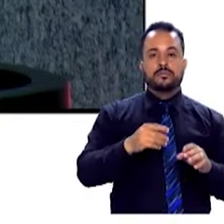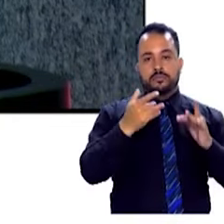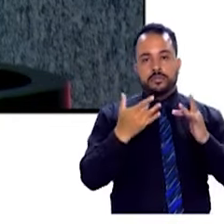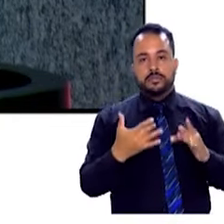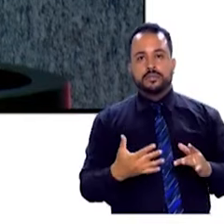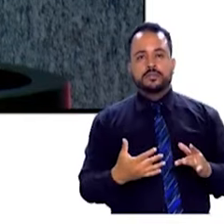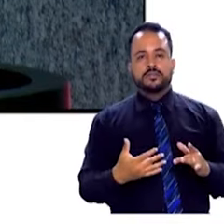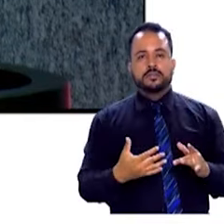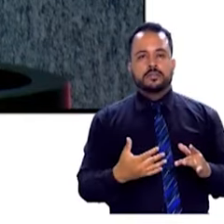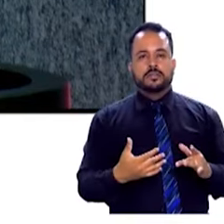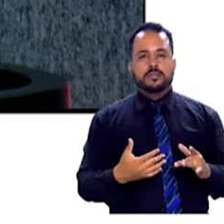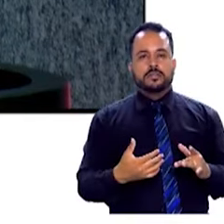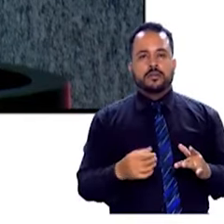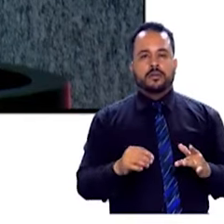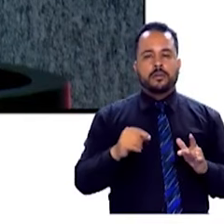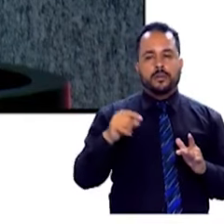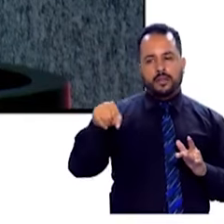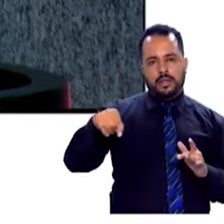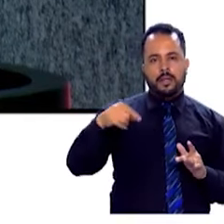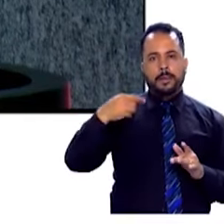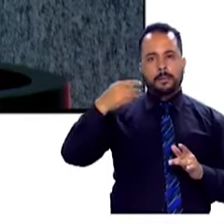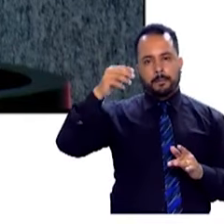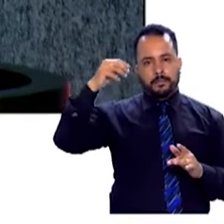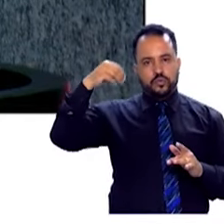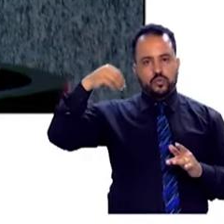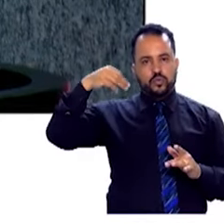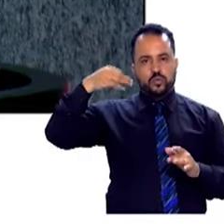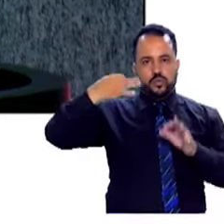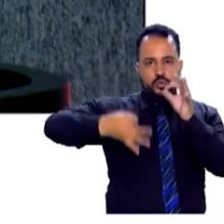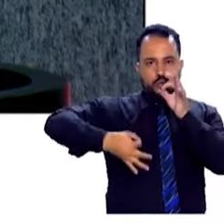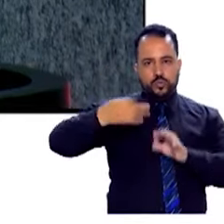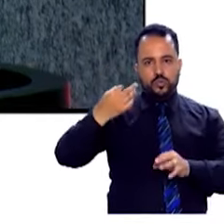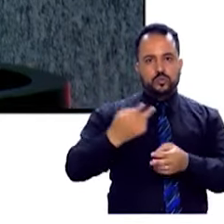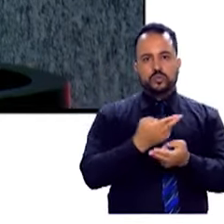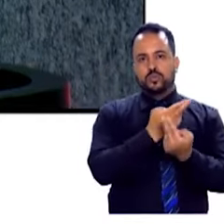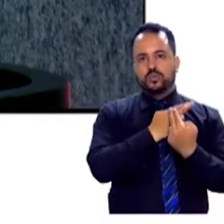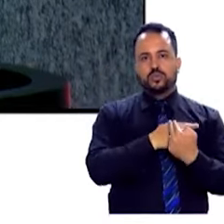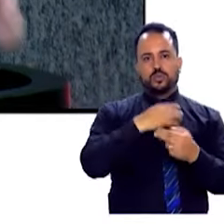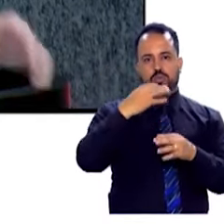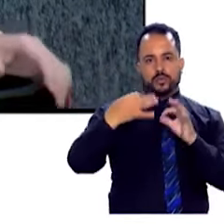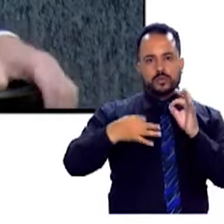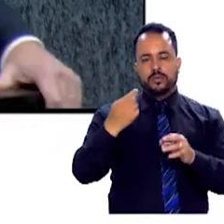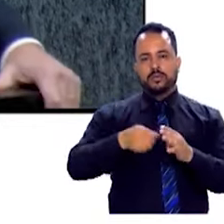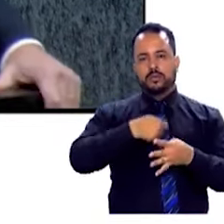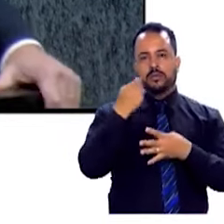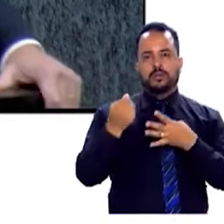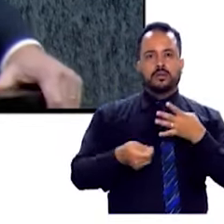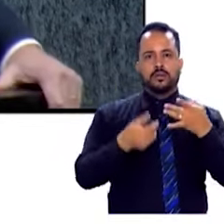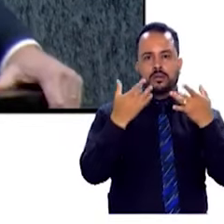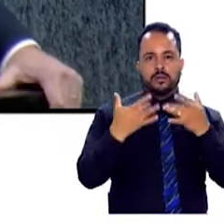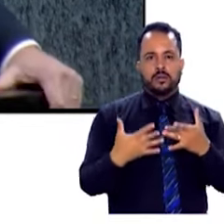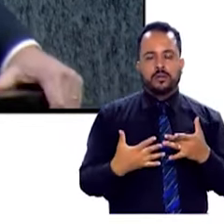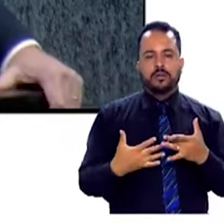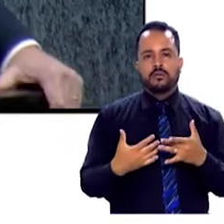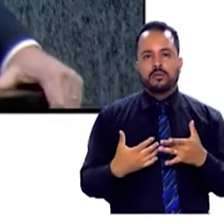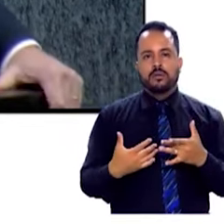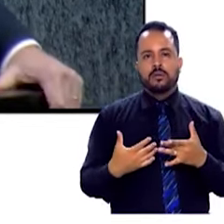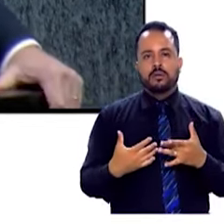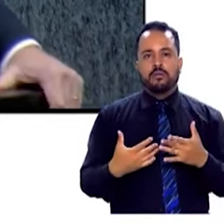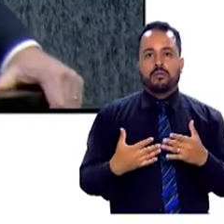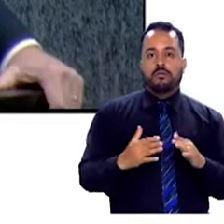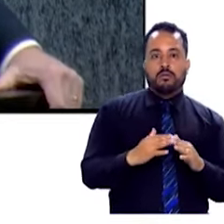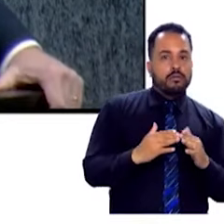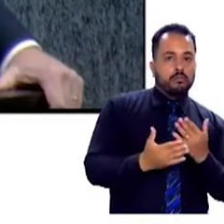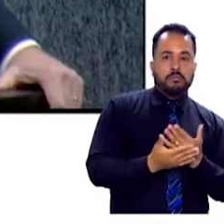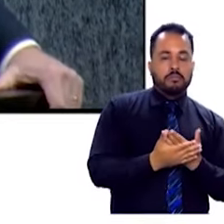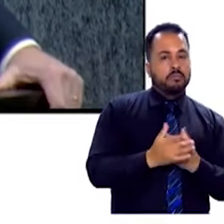palavras que o juiz proferiu eh e aquilo nos dá uma pista sobre o caso por isso o estudante não tem autoridade quem tem autoridade